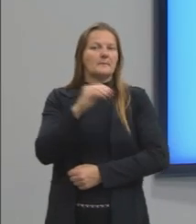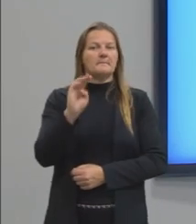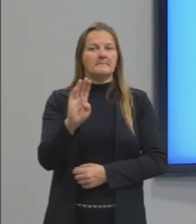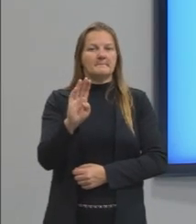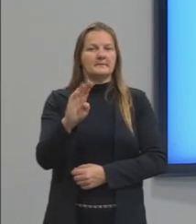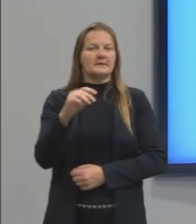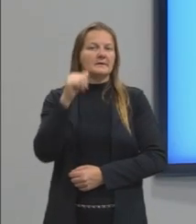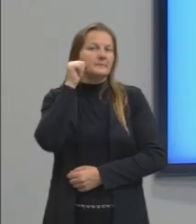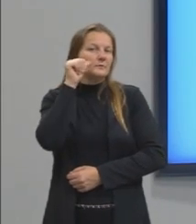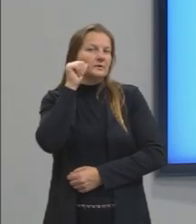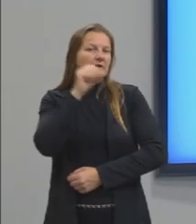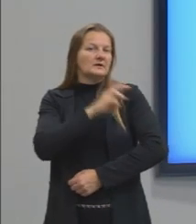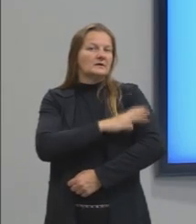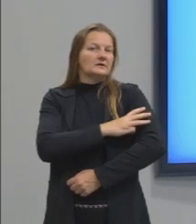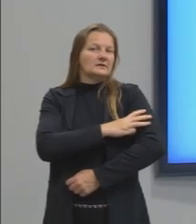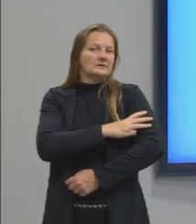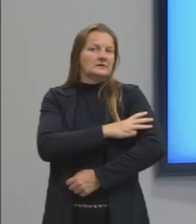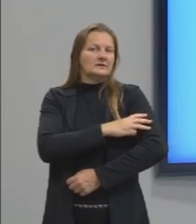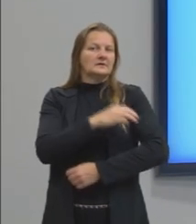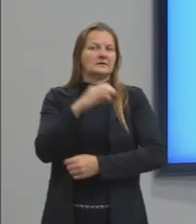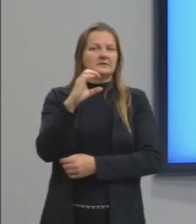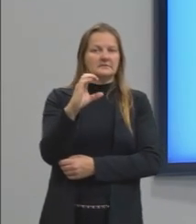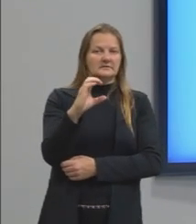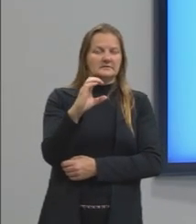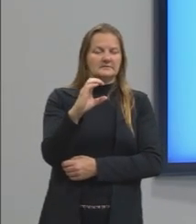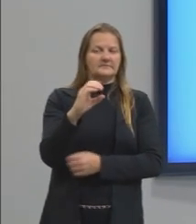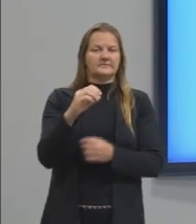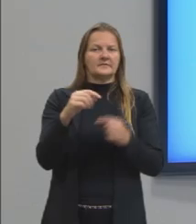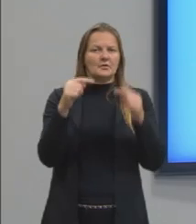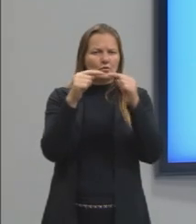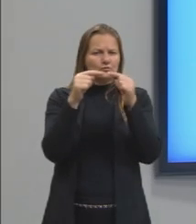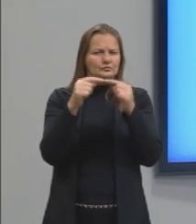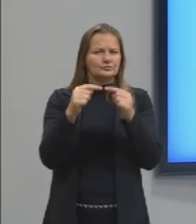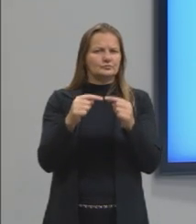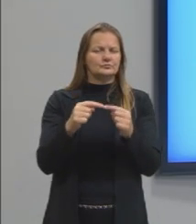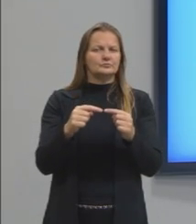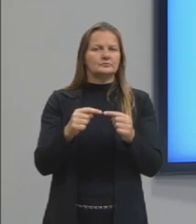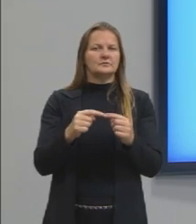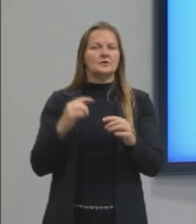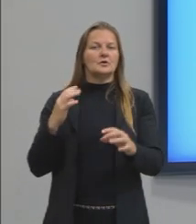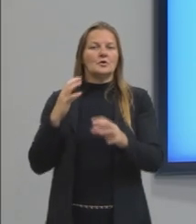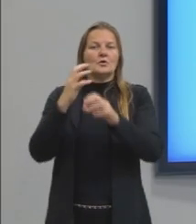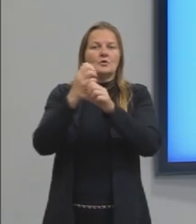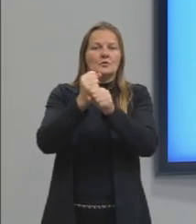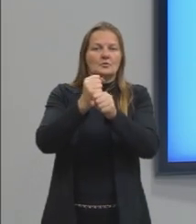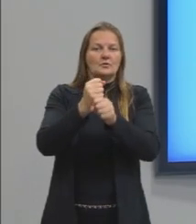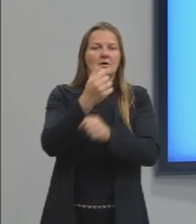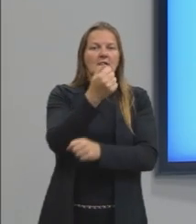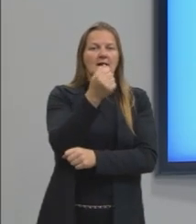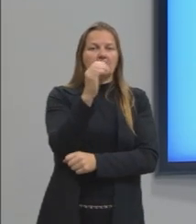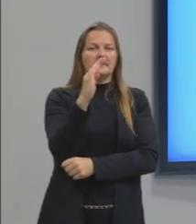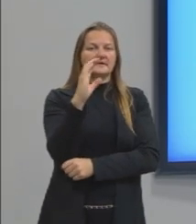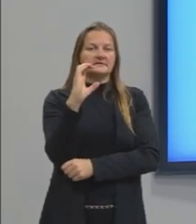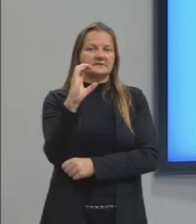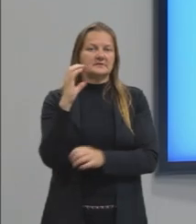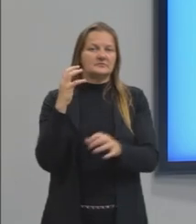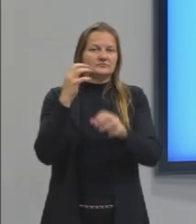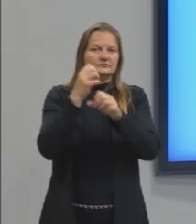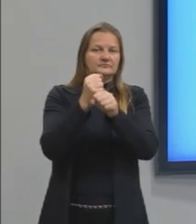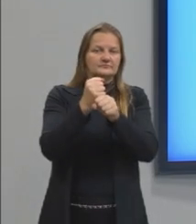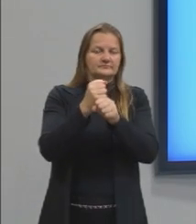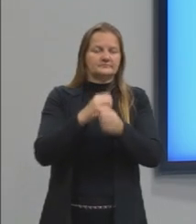série é b mulher na terceira série EC e aqui o total Então seria a b + c